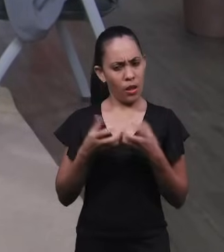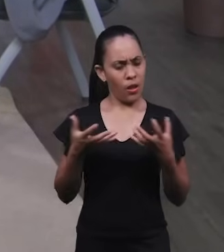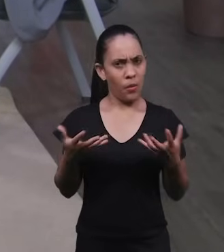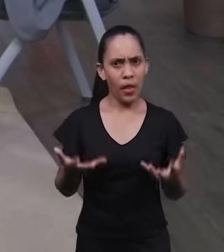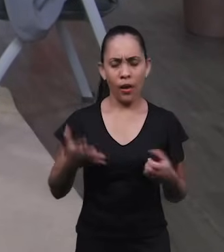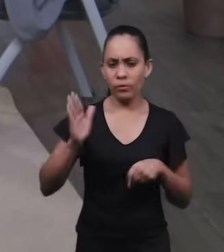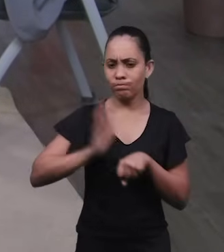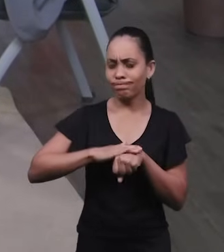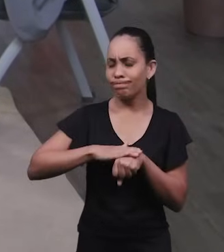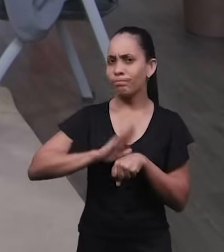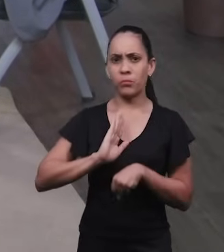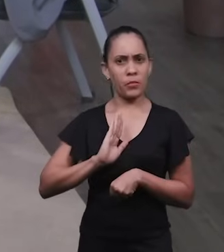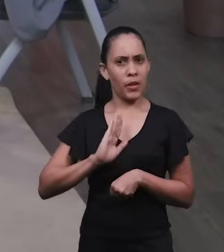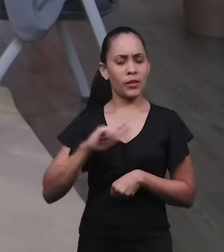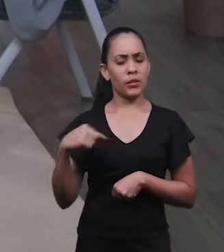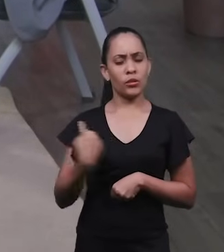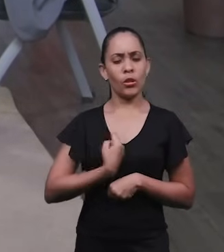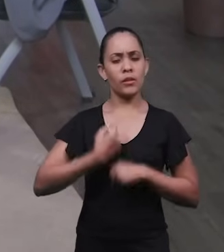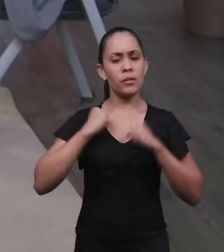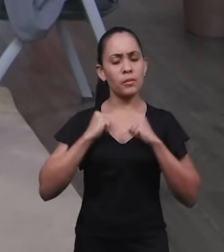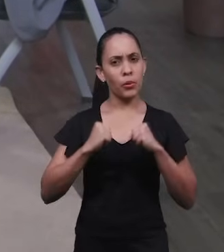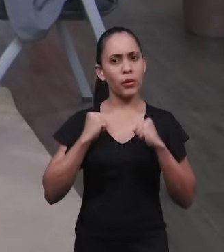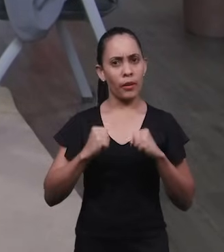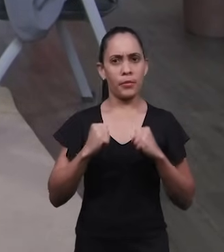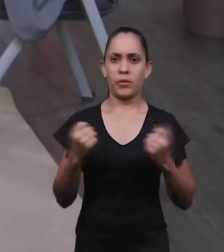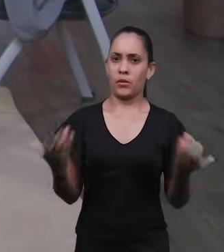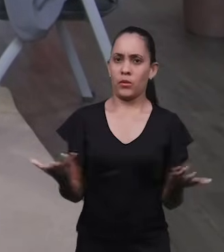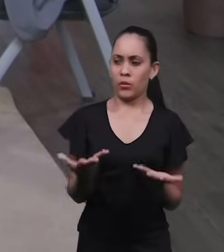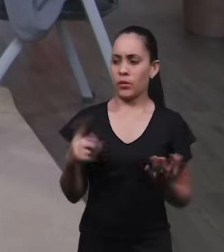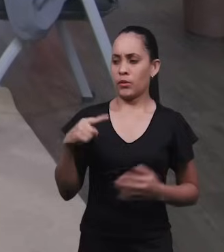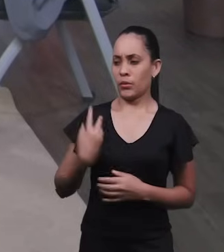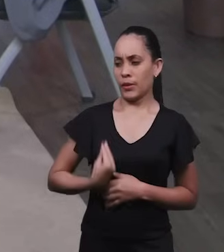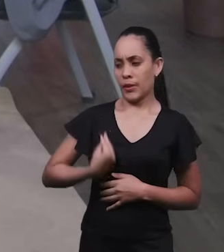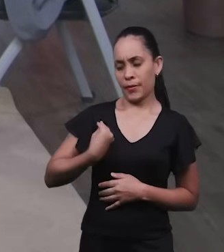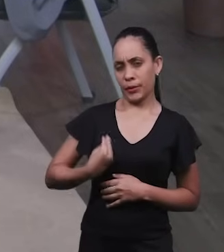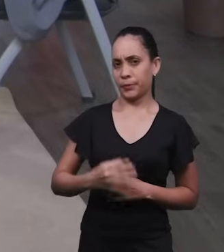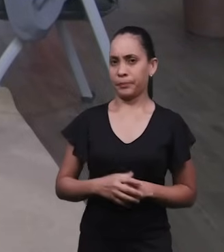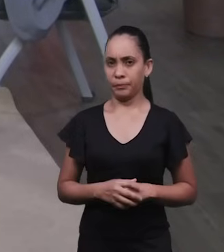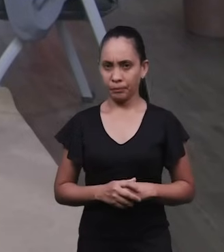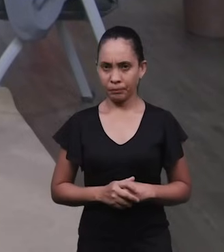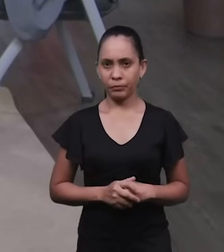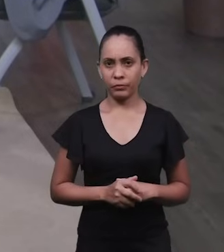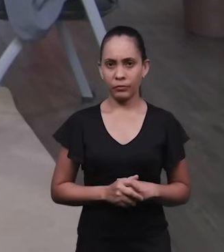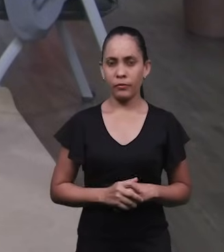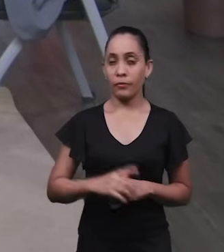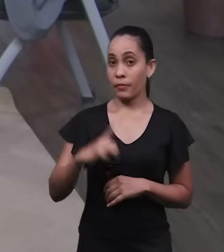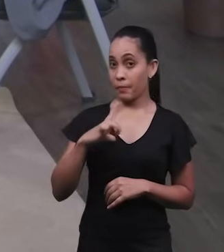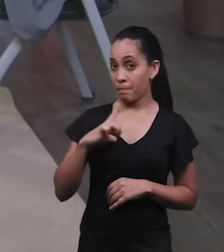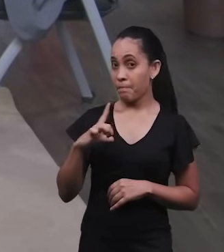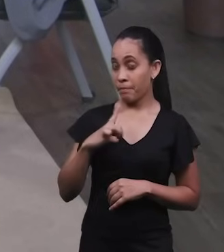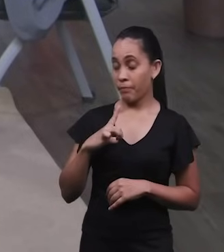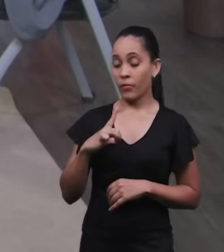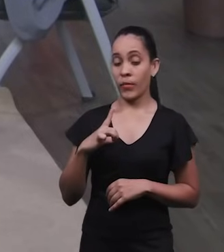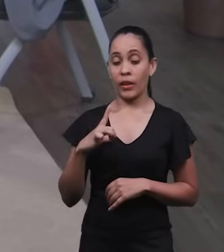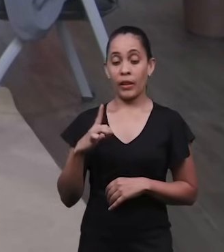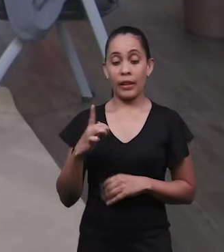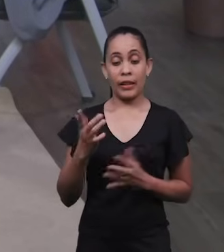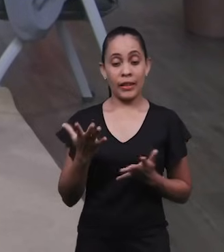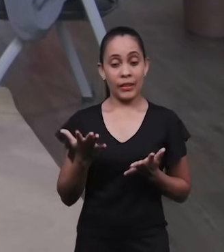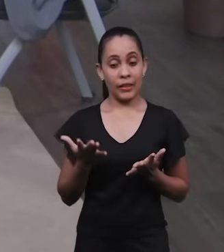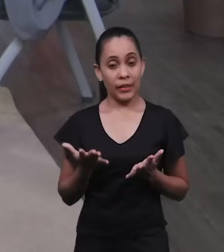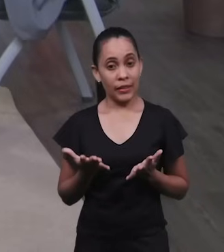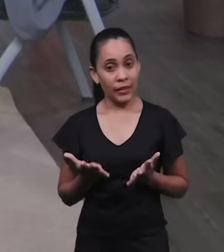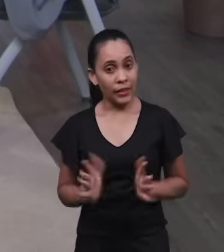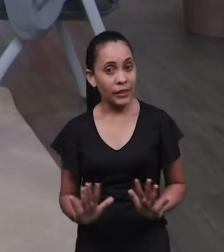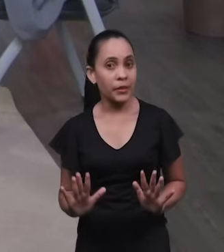milagre. É o maior milagre É. que podemos contemplar na nossa Verdade. vida, né? Tem um milagre do nascimento, um milagre